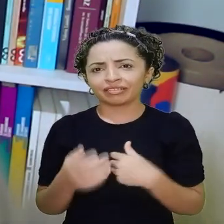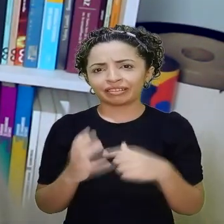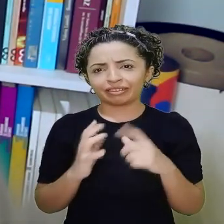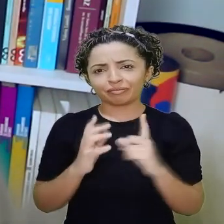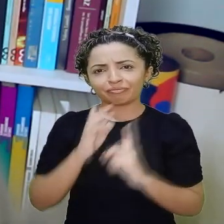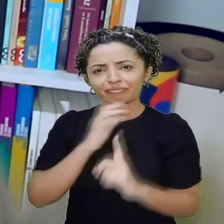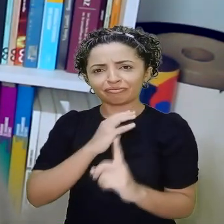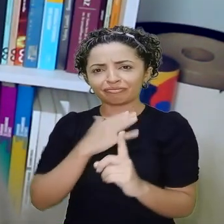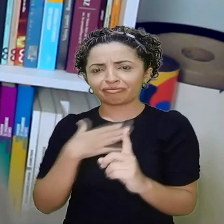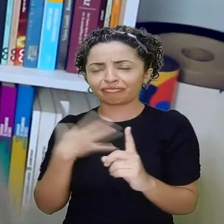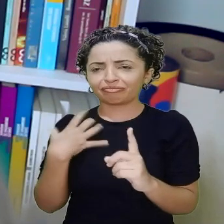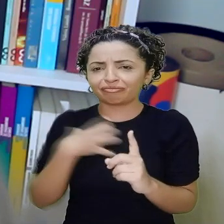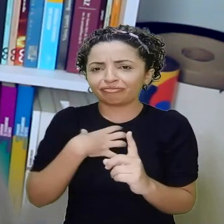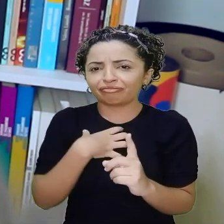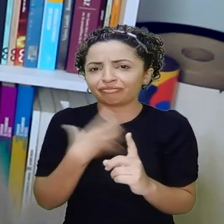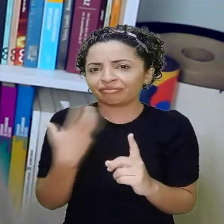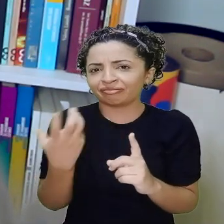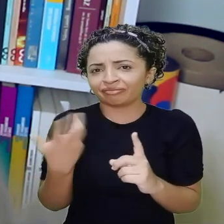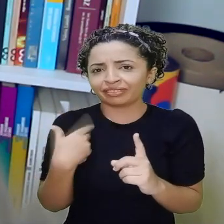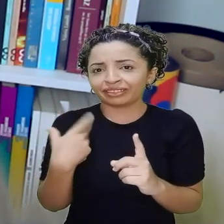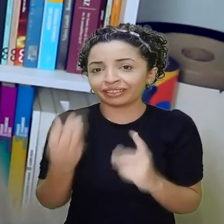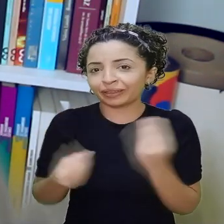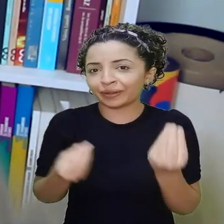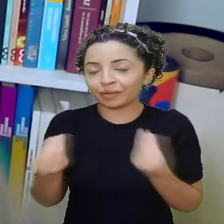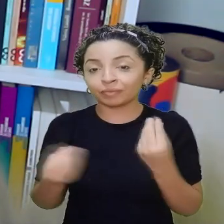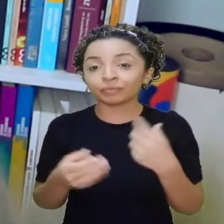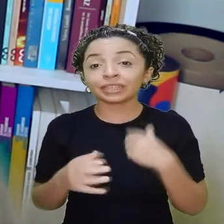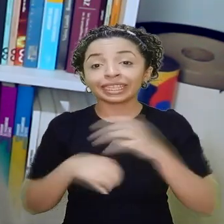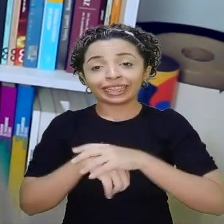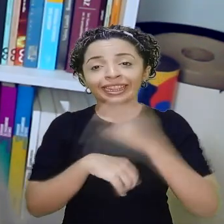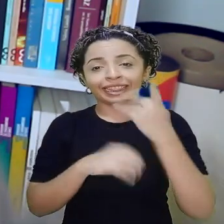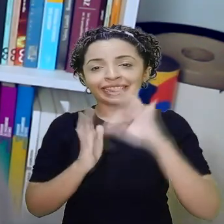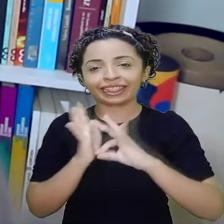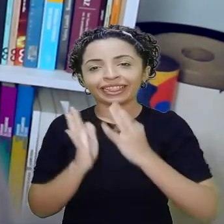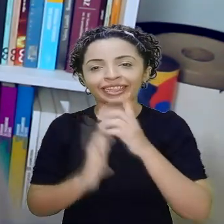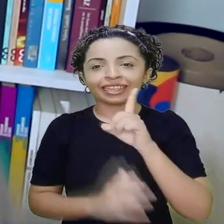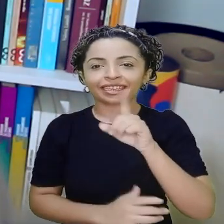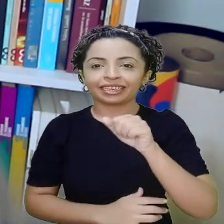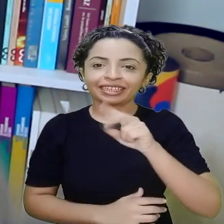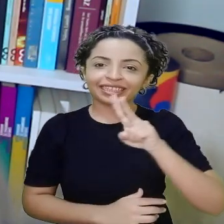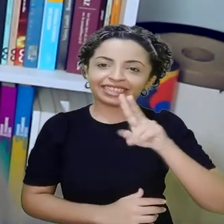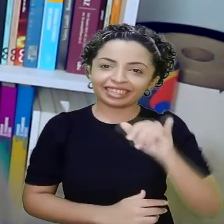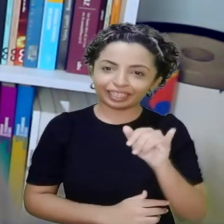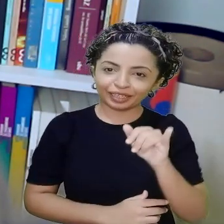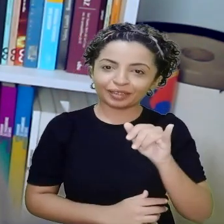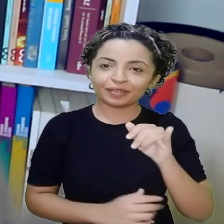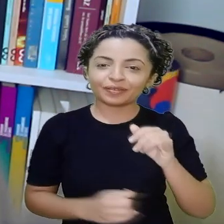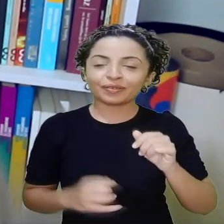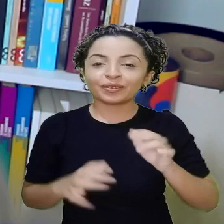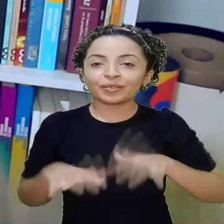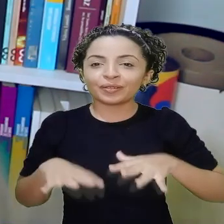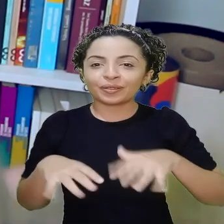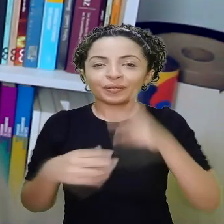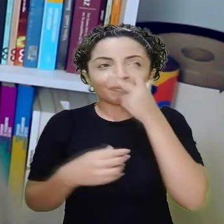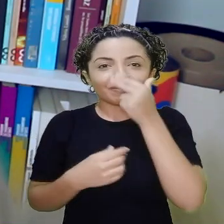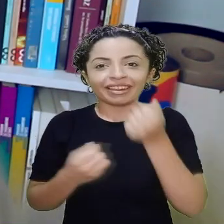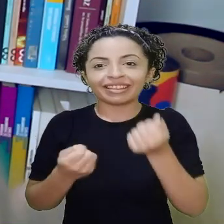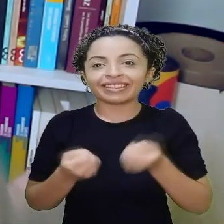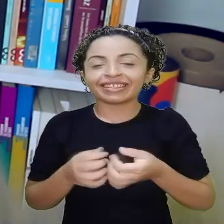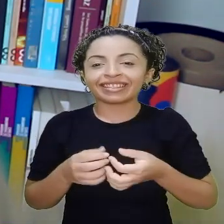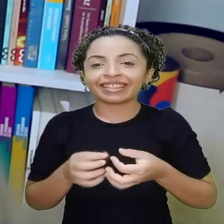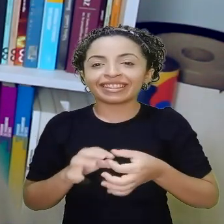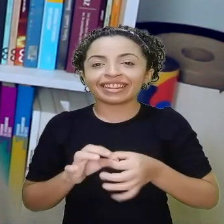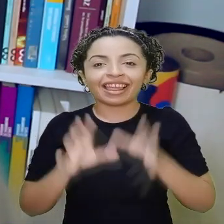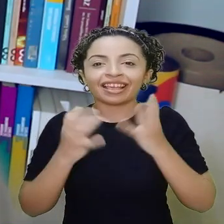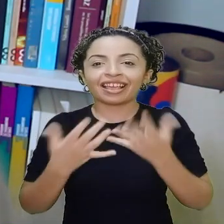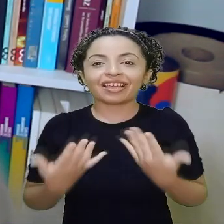são a favor do impeachment da Dilma, e ele fica meio deslocado lá, e o Davi Boaventura, no seu estilo, um